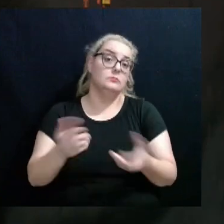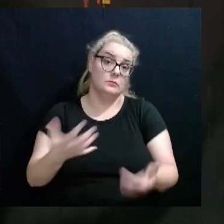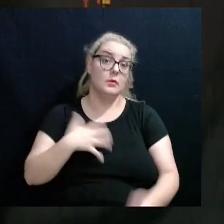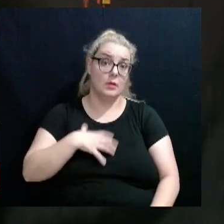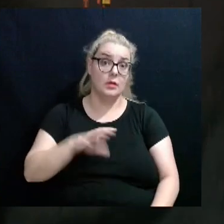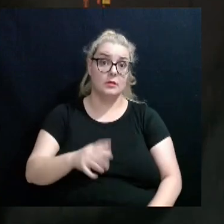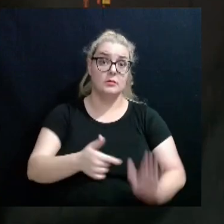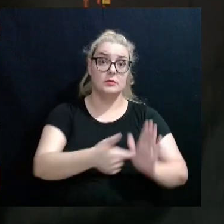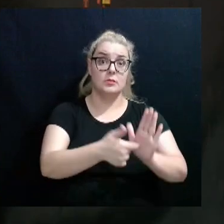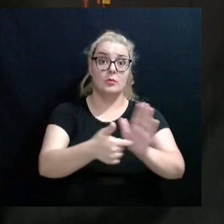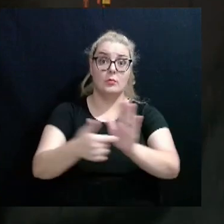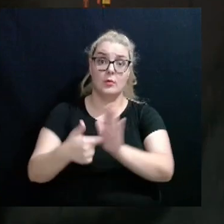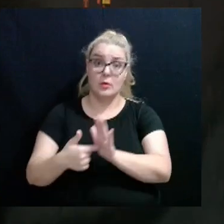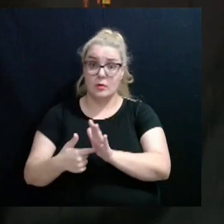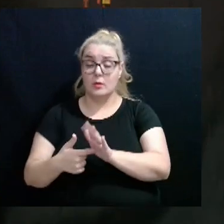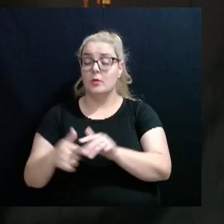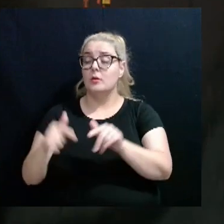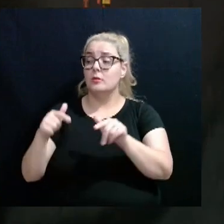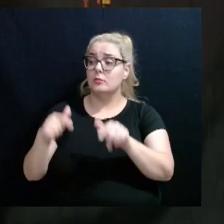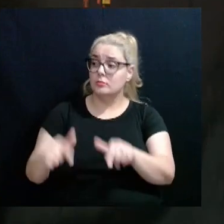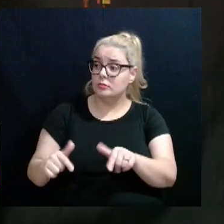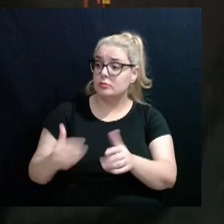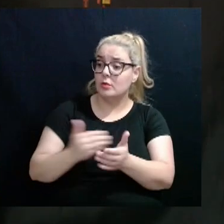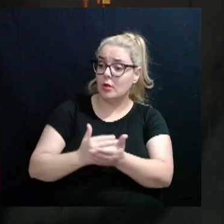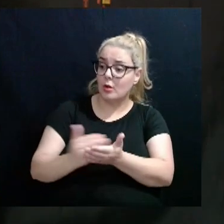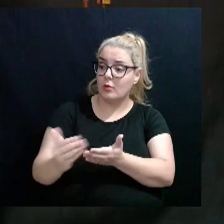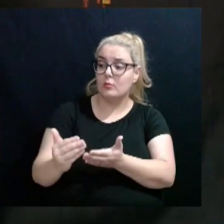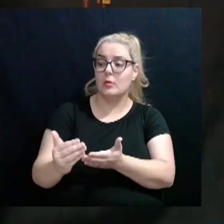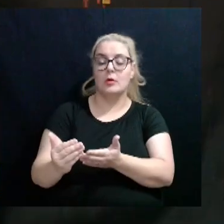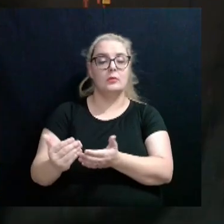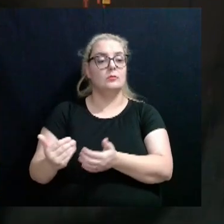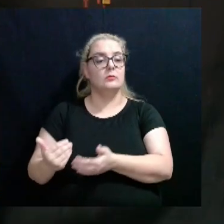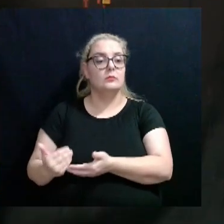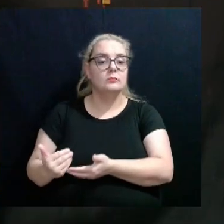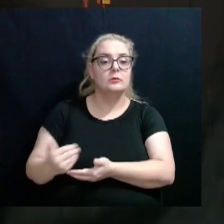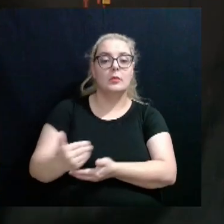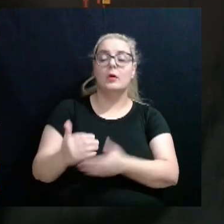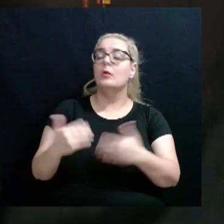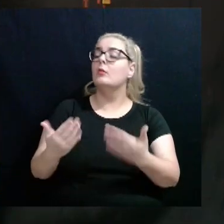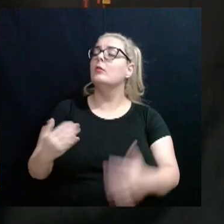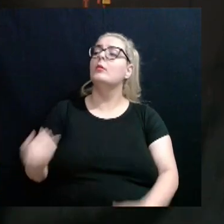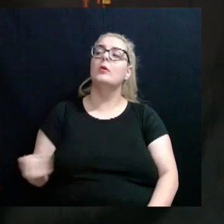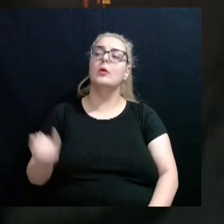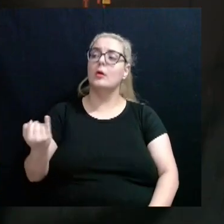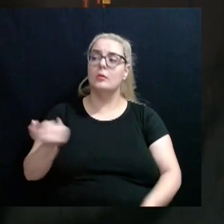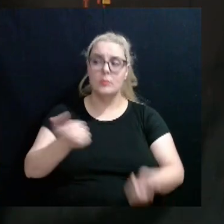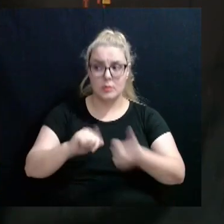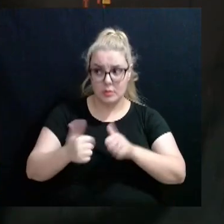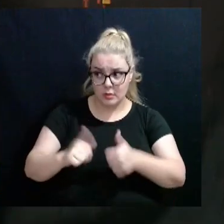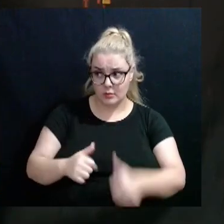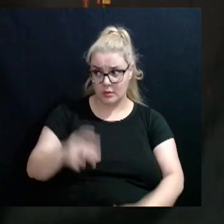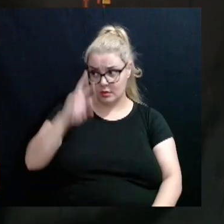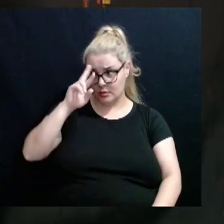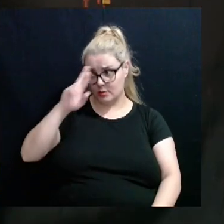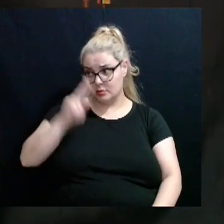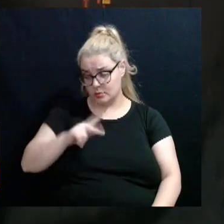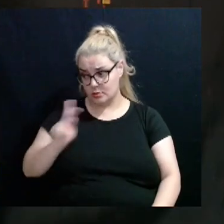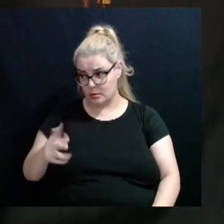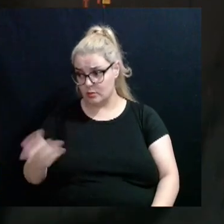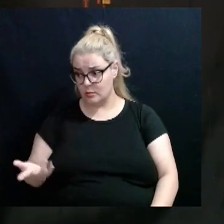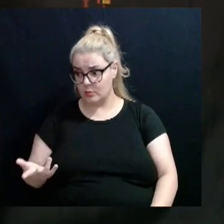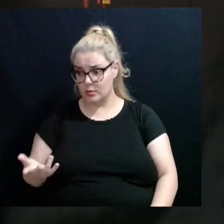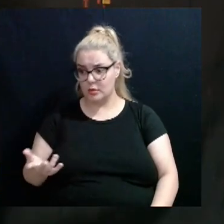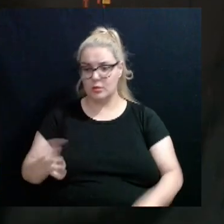de onde vem, mostrando de onde parte. Qual que é a importância na avaliação do professor, das famílias,